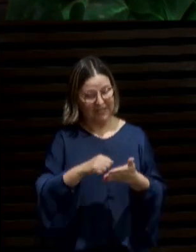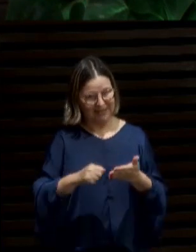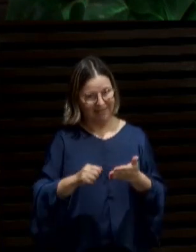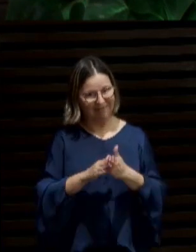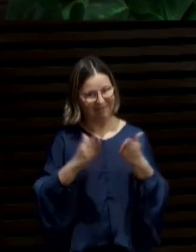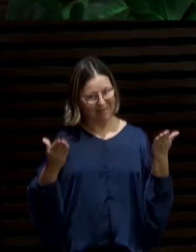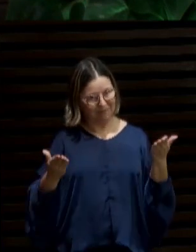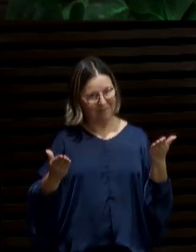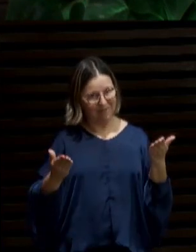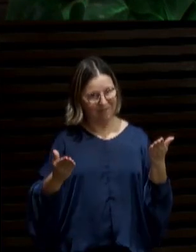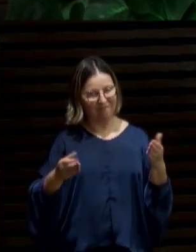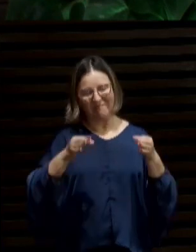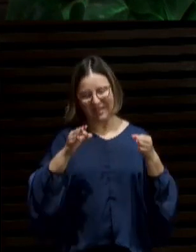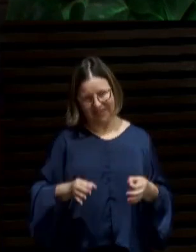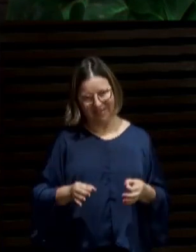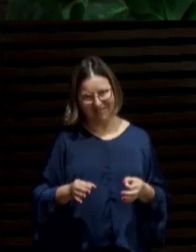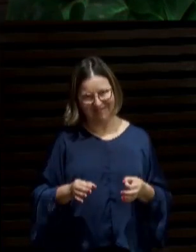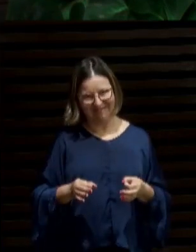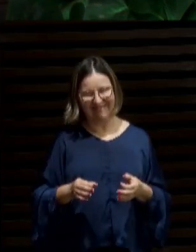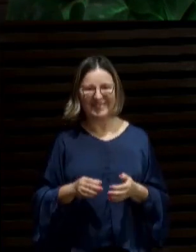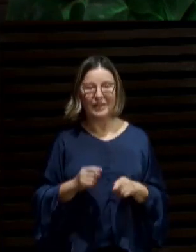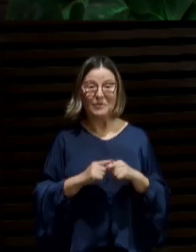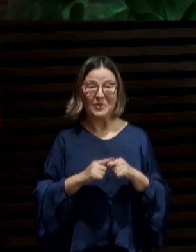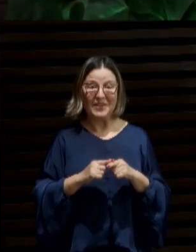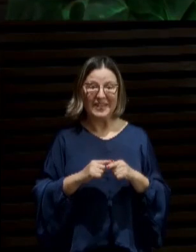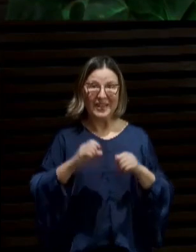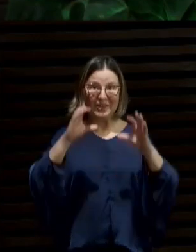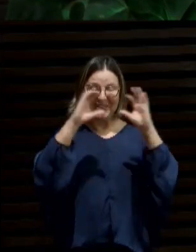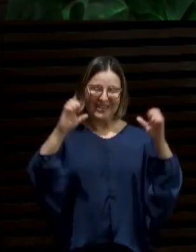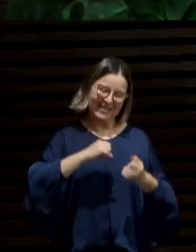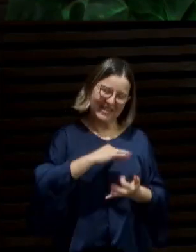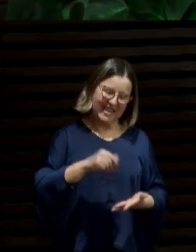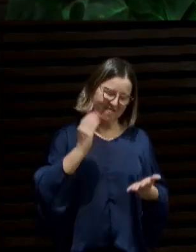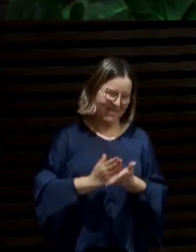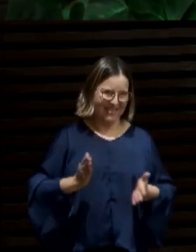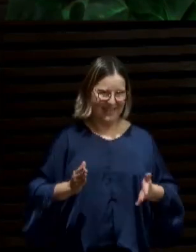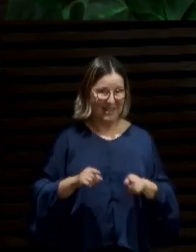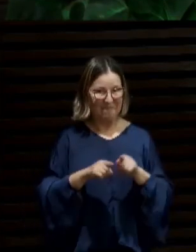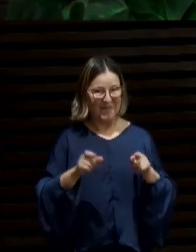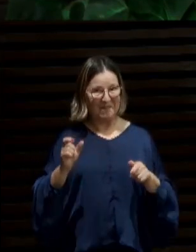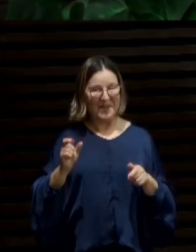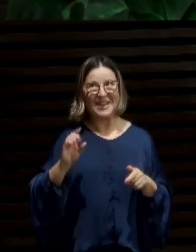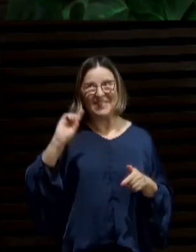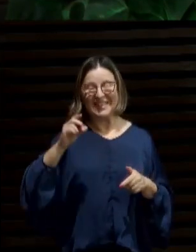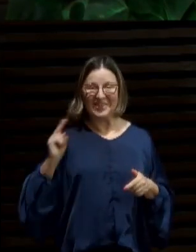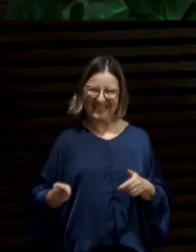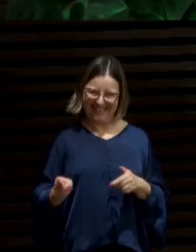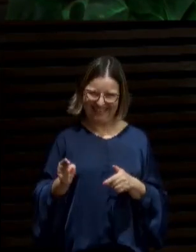escrito. E é eterno, porque os céus e a terra passam, mas a palavra de Deus não passará.